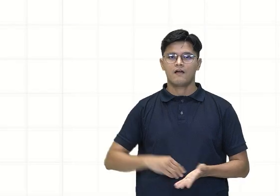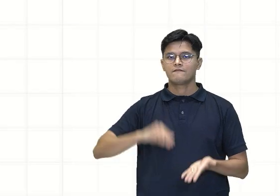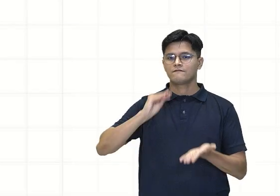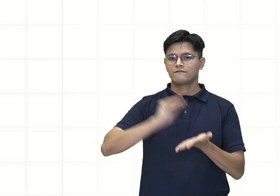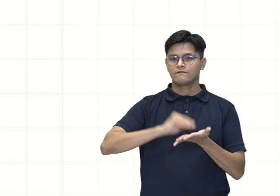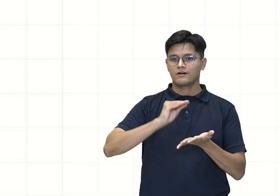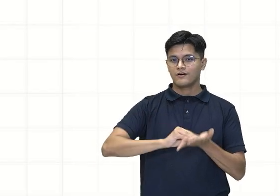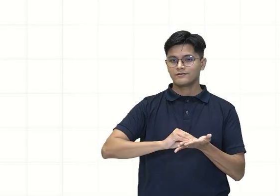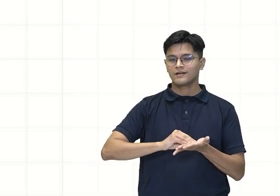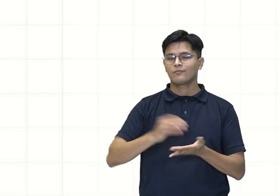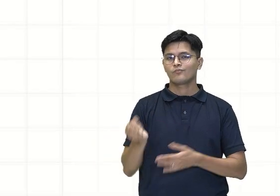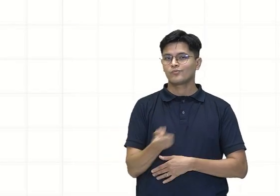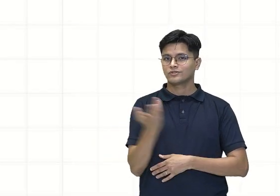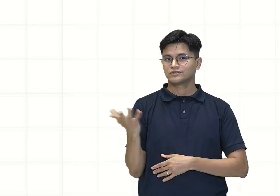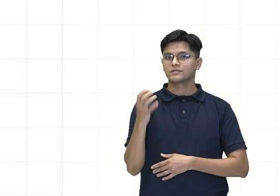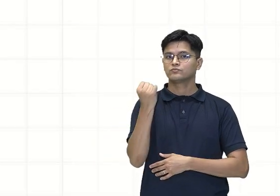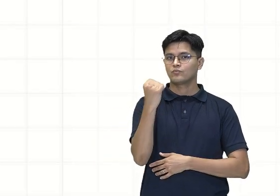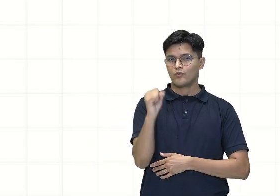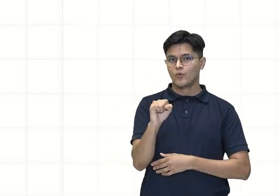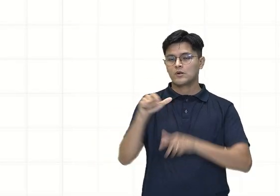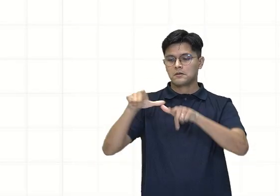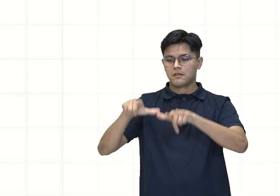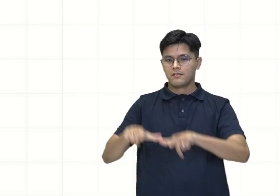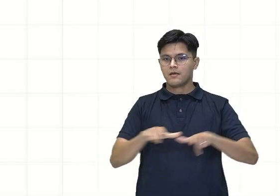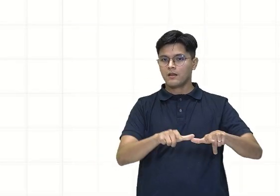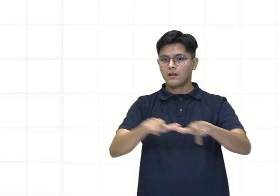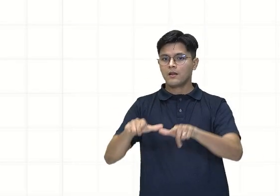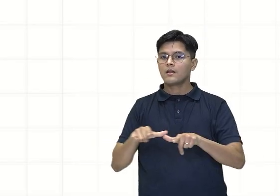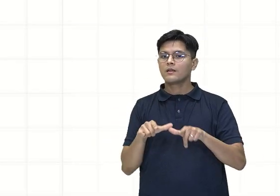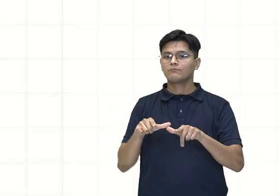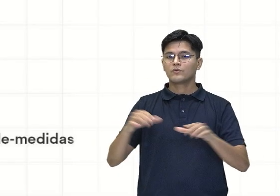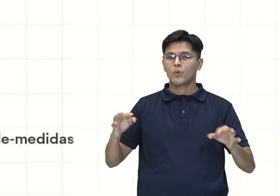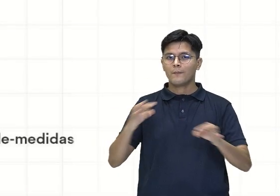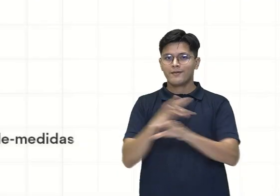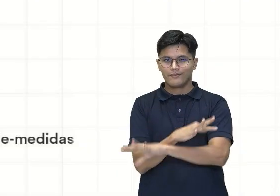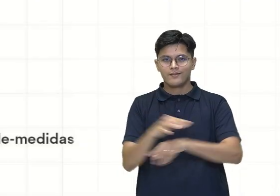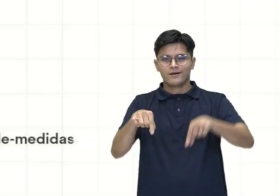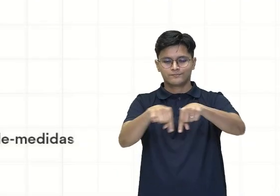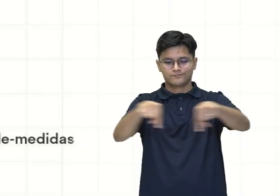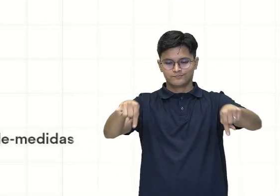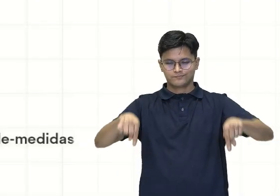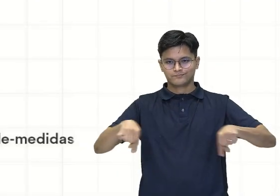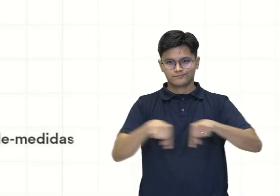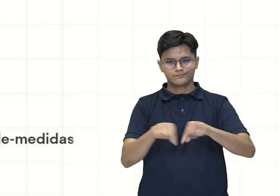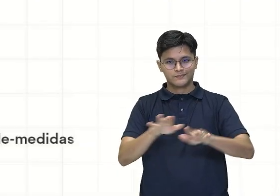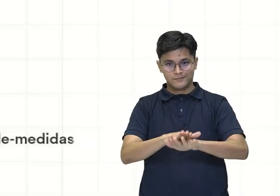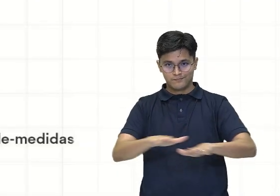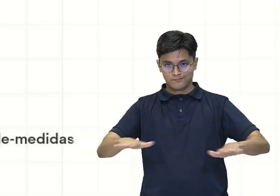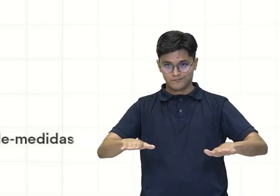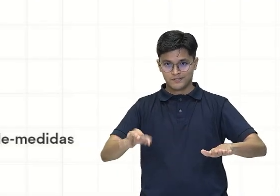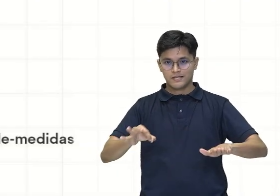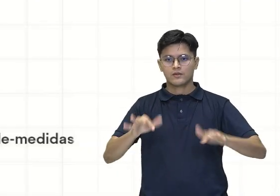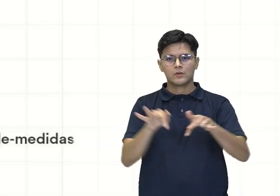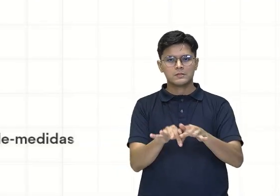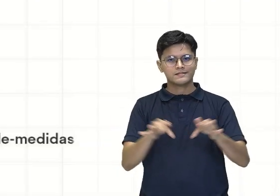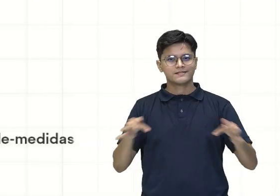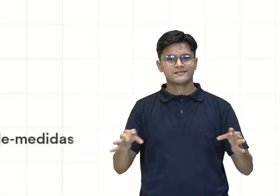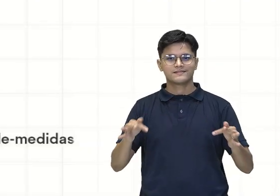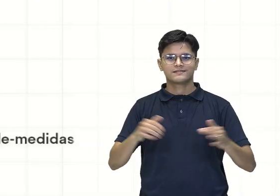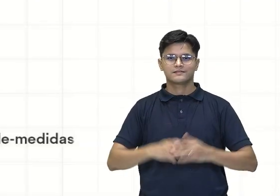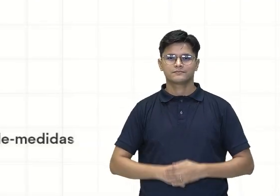8 cerâmicas para a gente cobrir o piso. Bem simples, aqui a